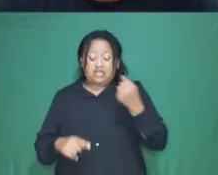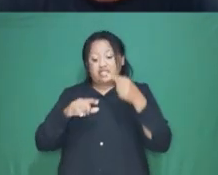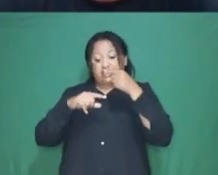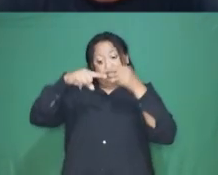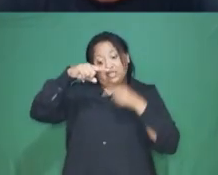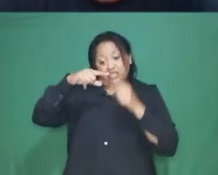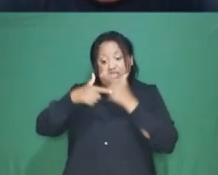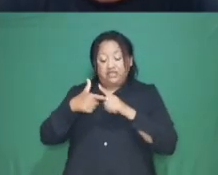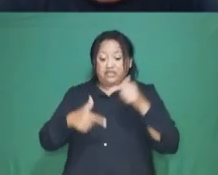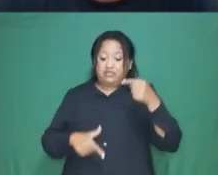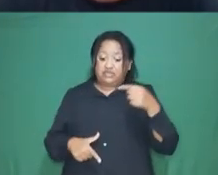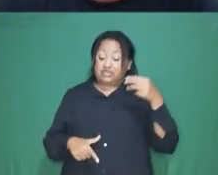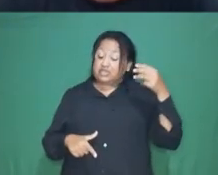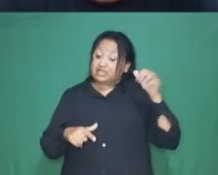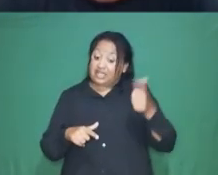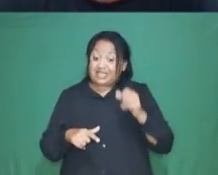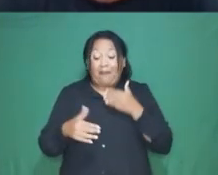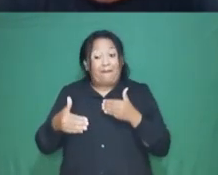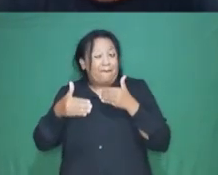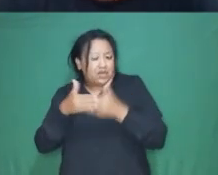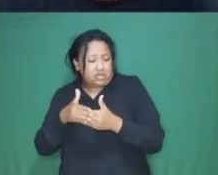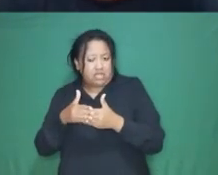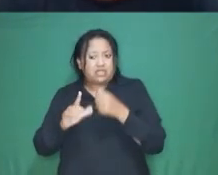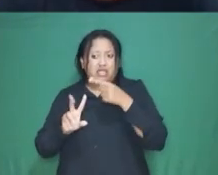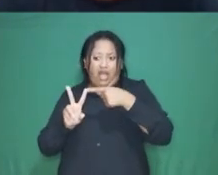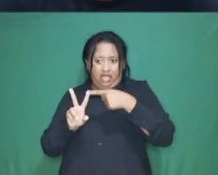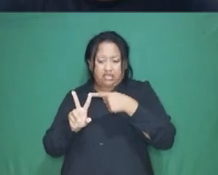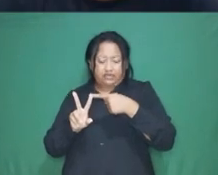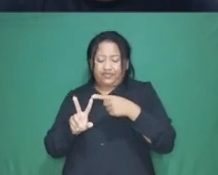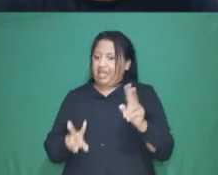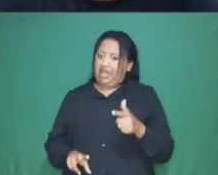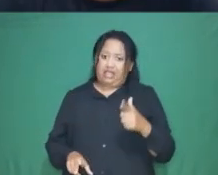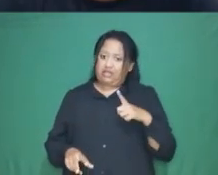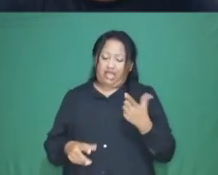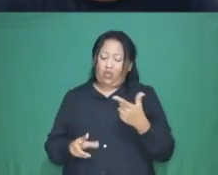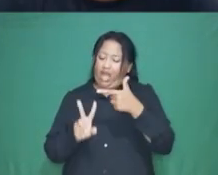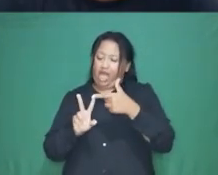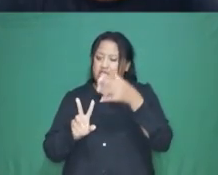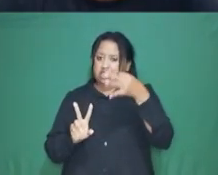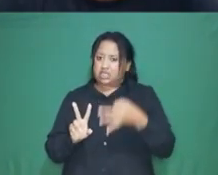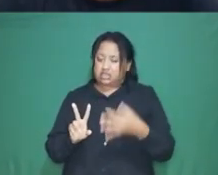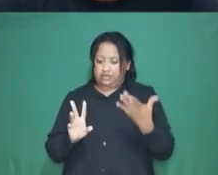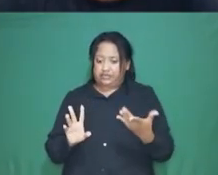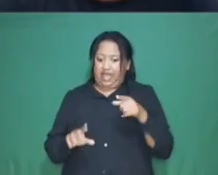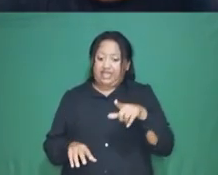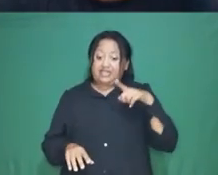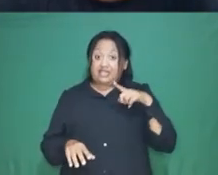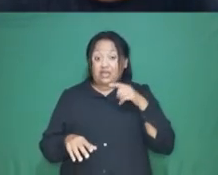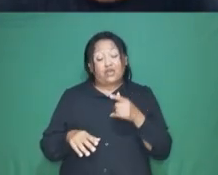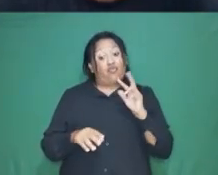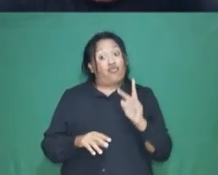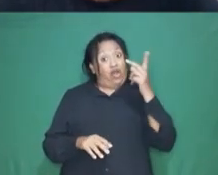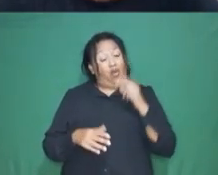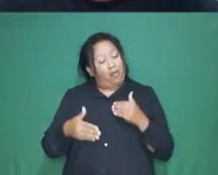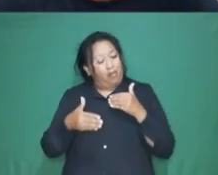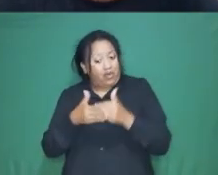Esse é o valor aproximado dessa raiz quadrada tá que ela não possui uma raiz exata mas aí temos um valor bem